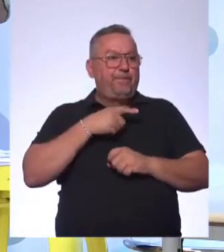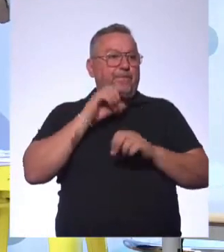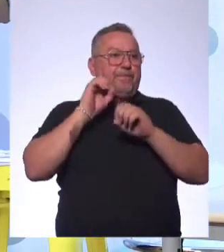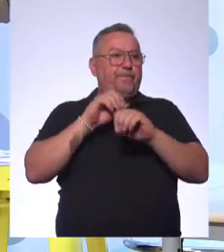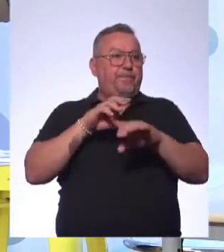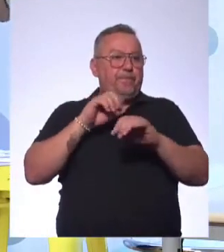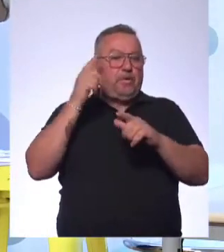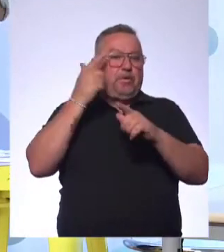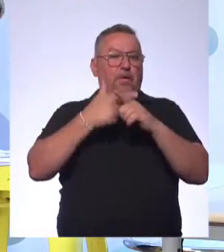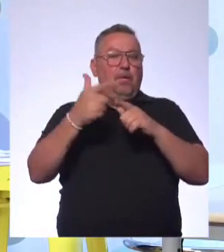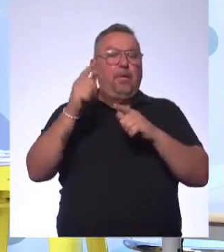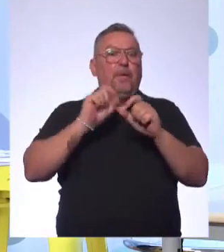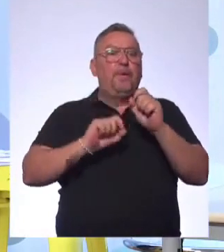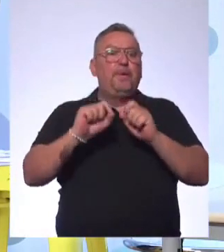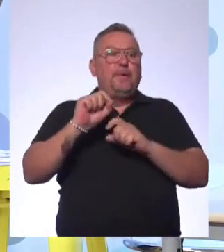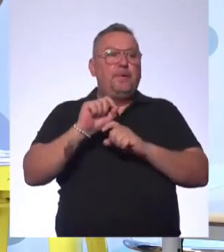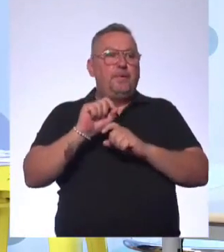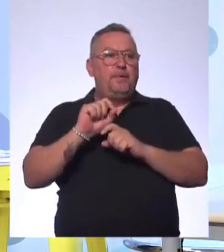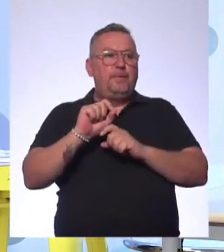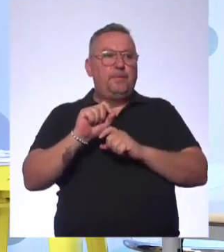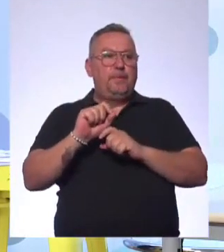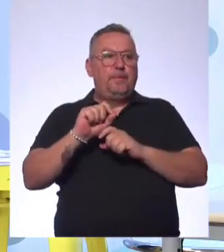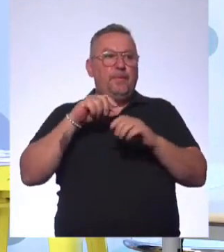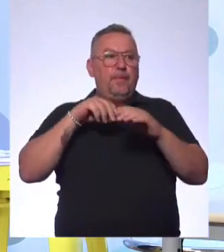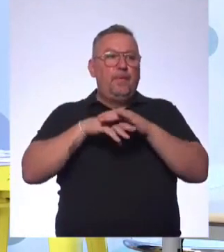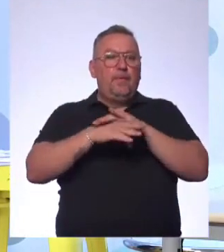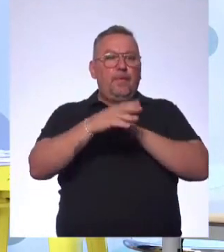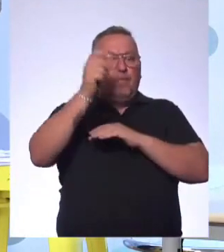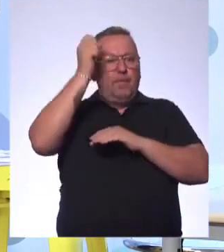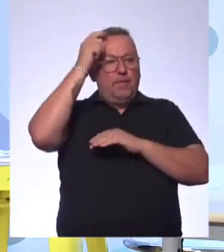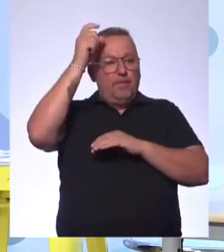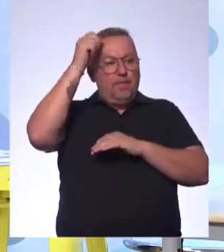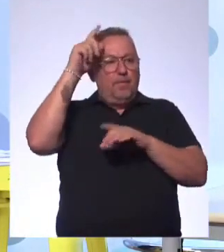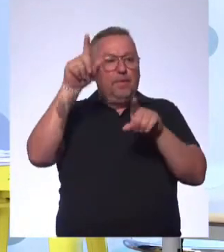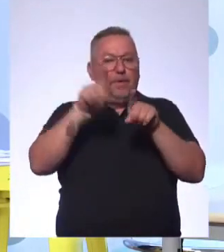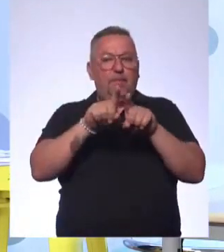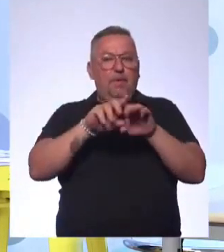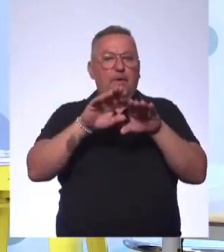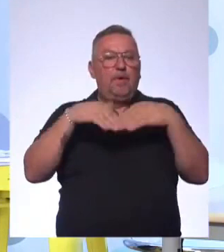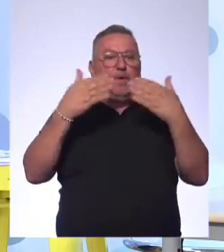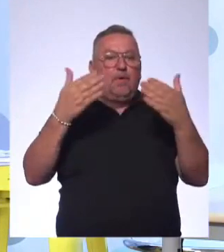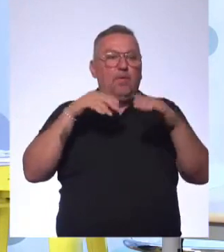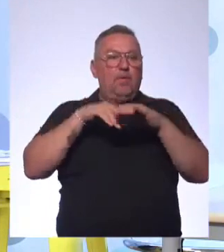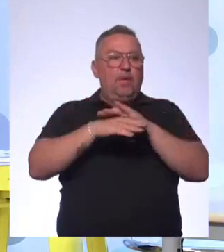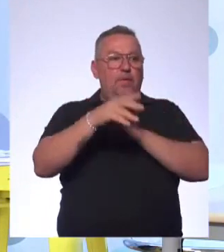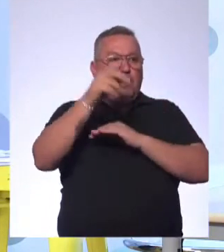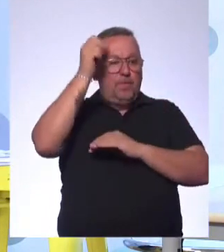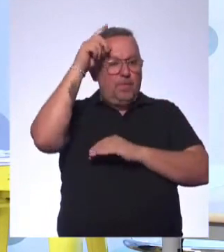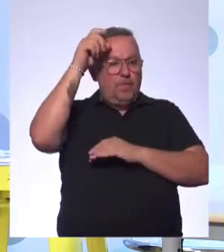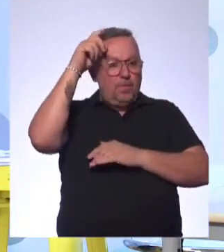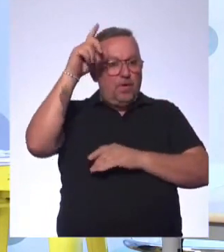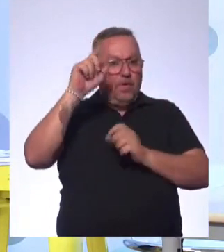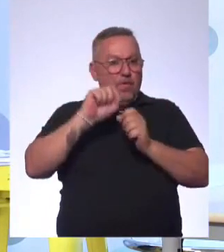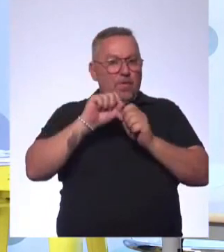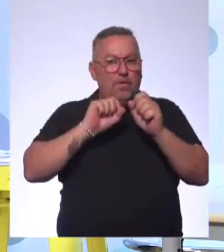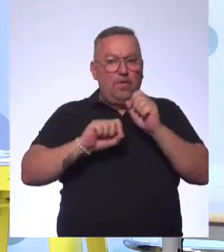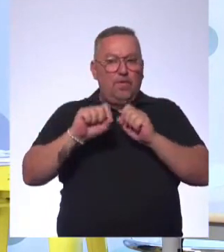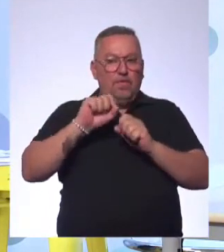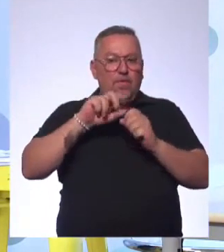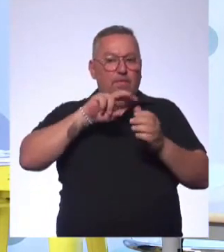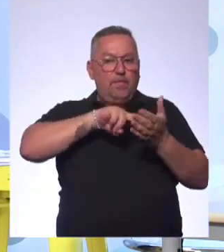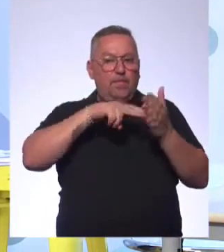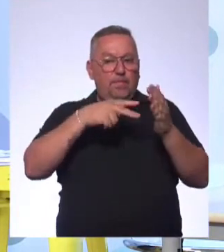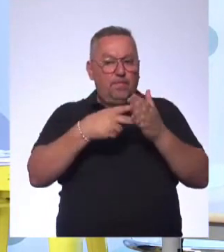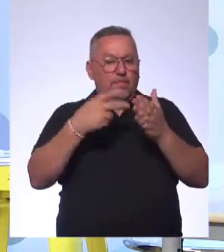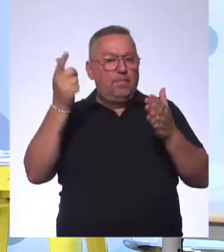ensinados sobre um determinado hábito cultural e quando esse hábito cultural ele foi